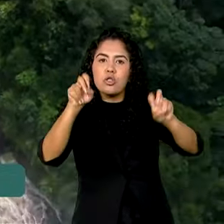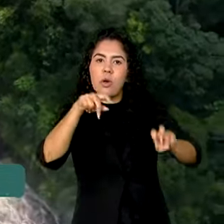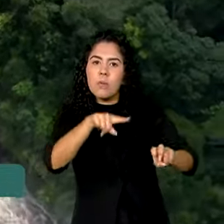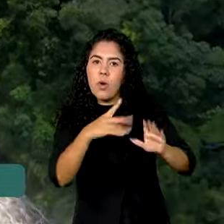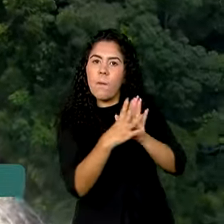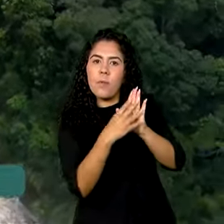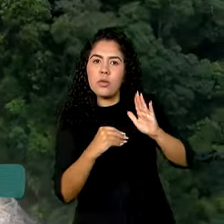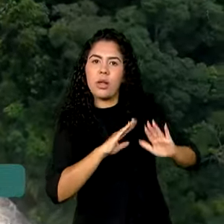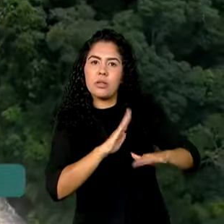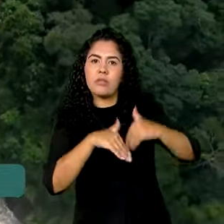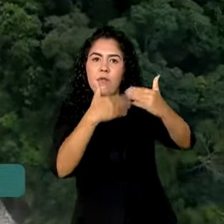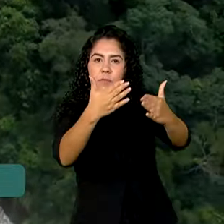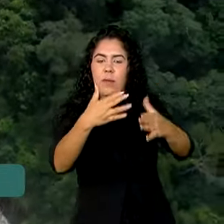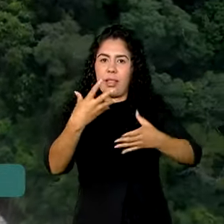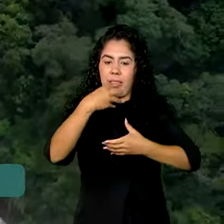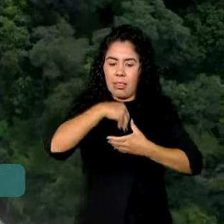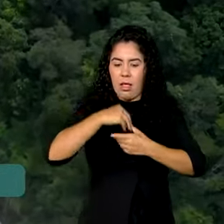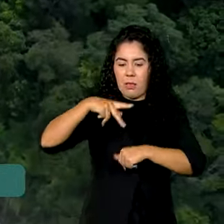nossos